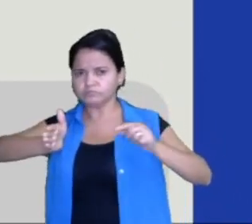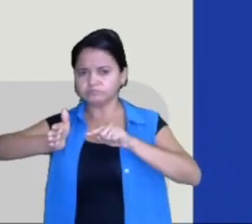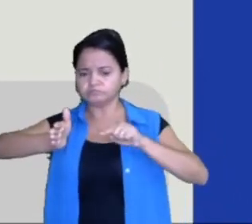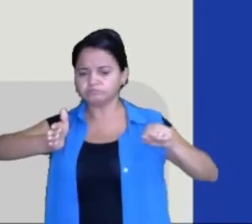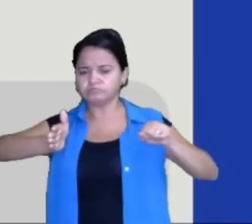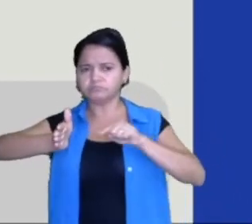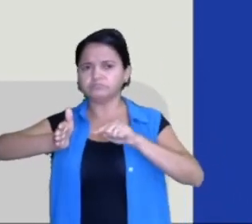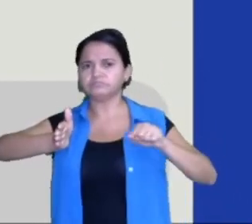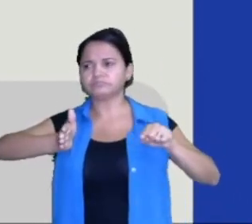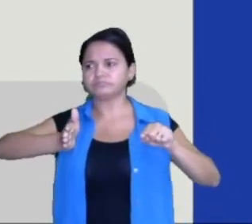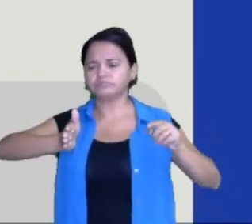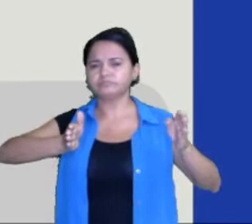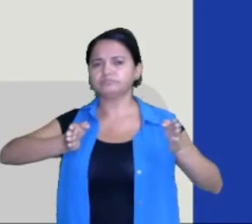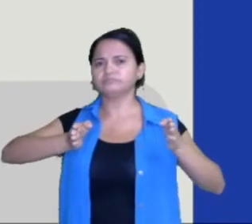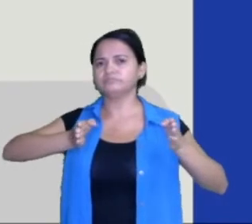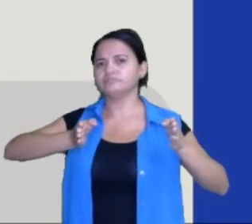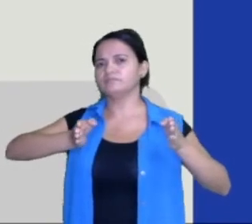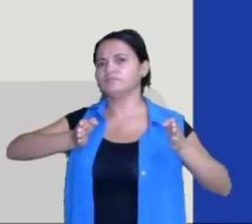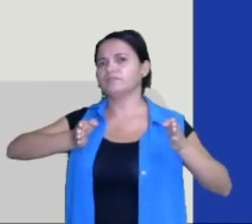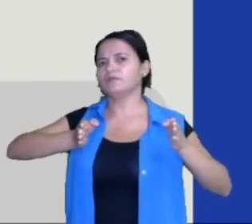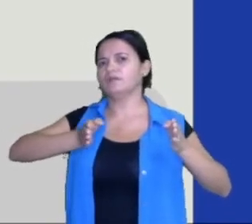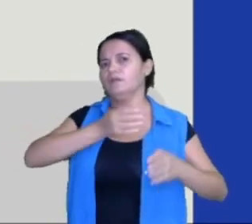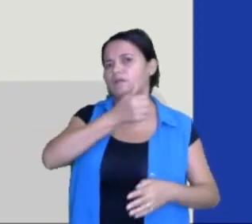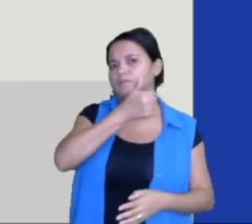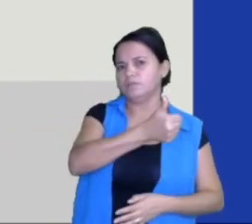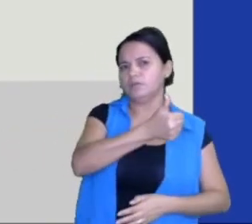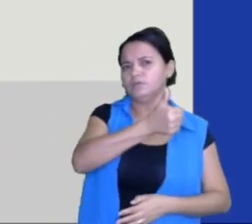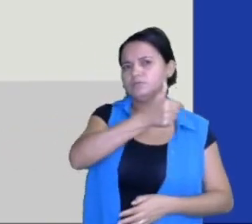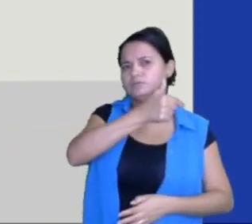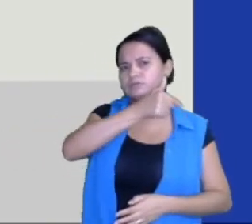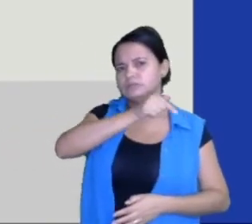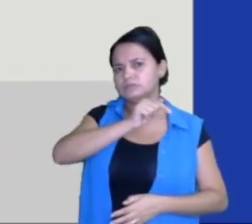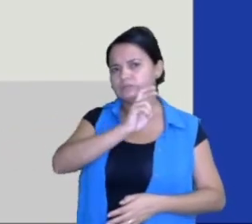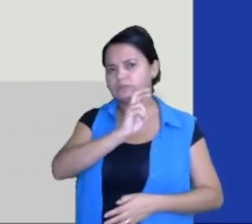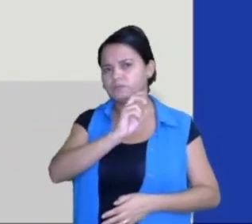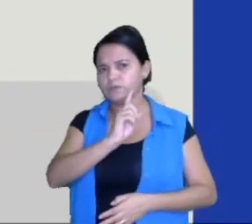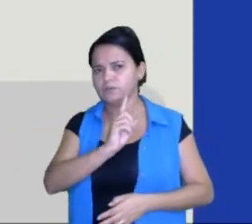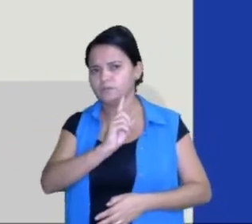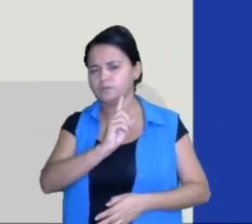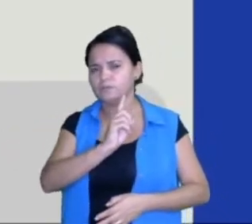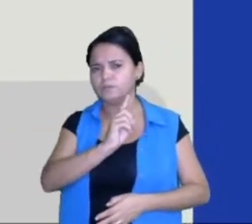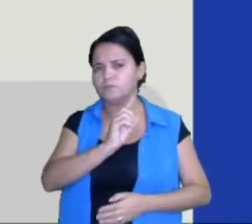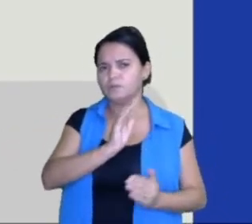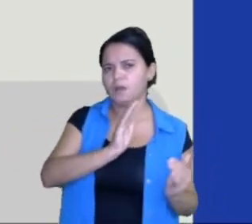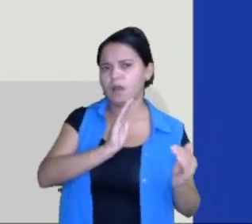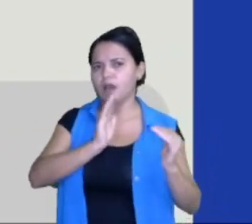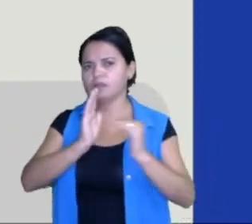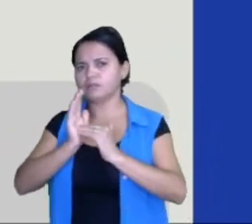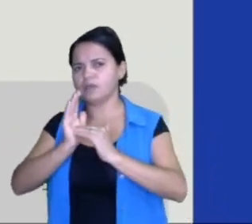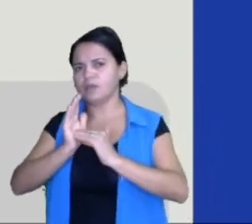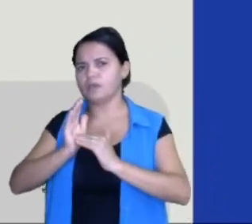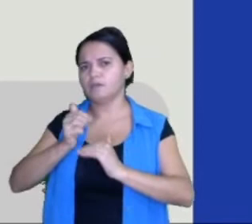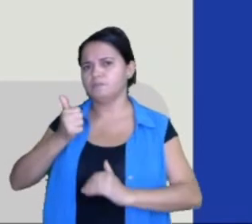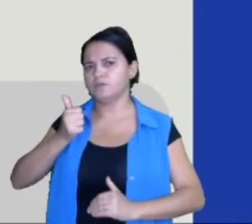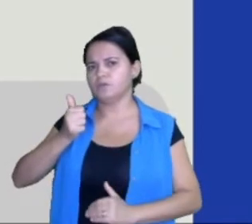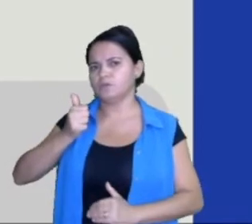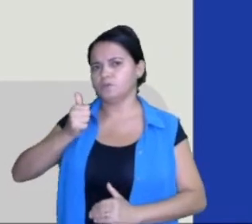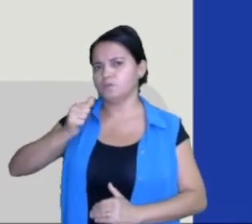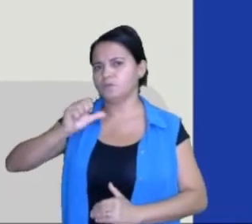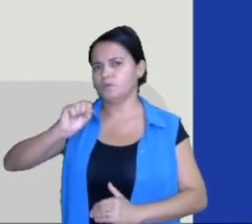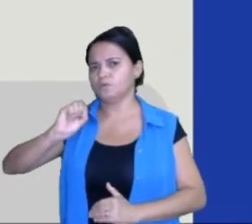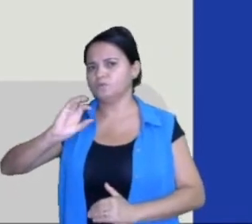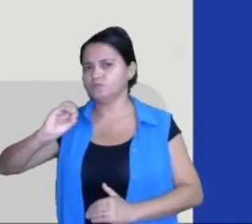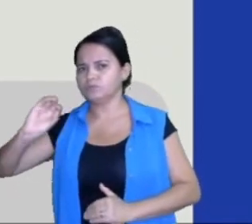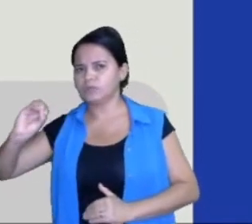Segunda metade do século XVIII, pessoal, vai de 1751 até 1800. E é justamente